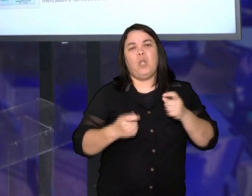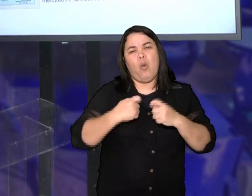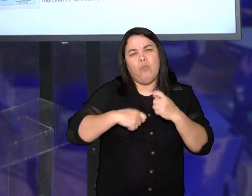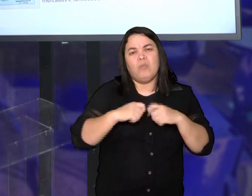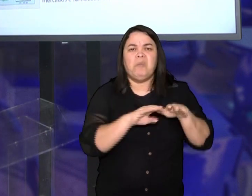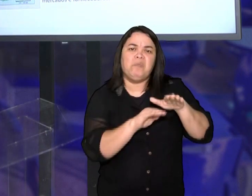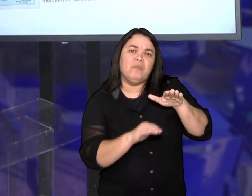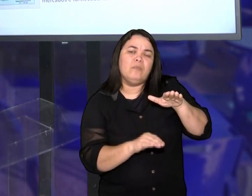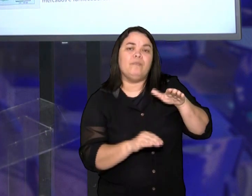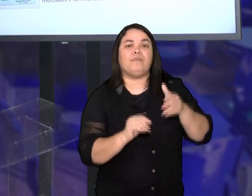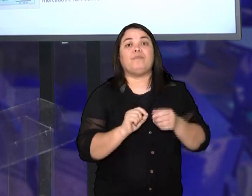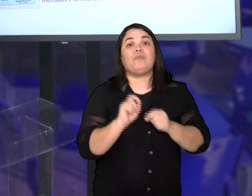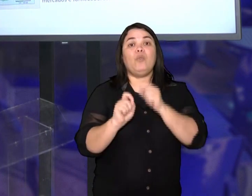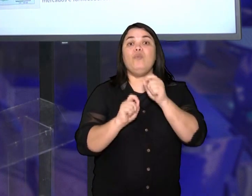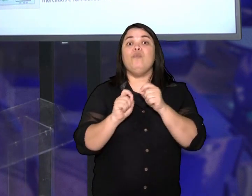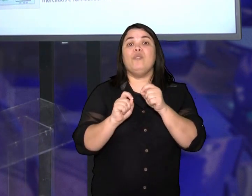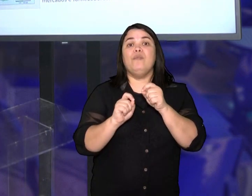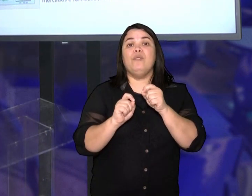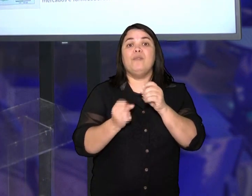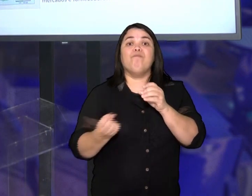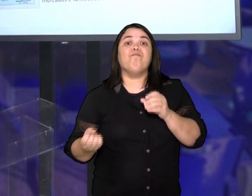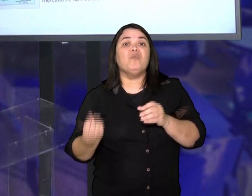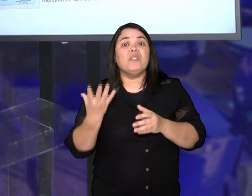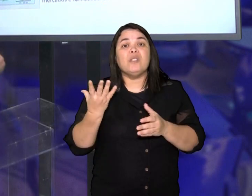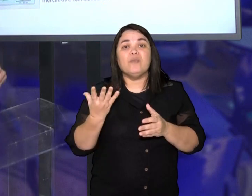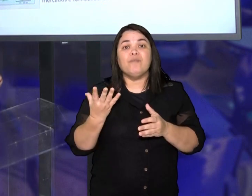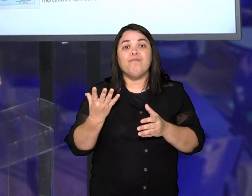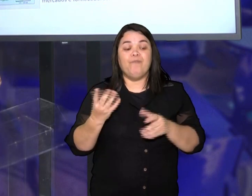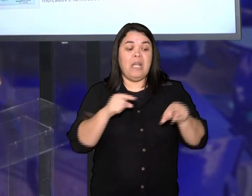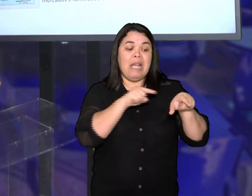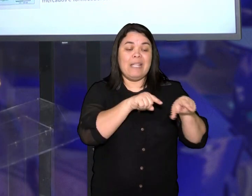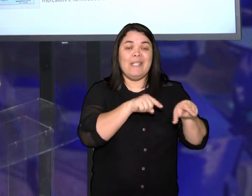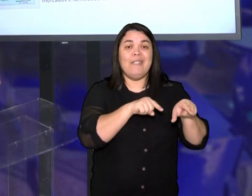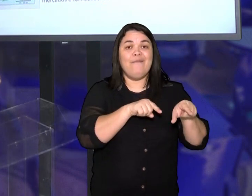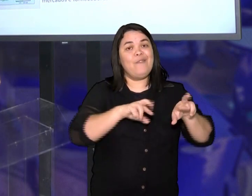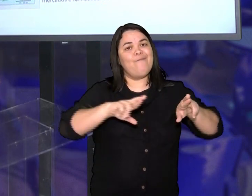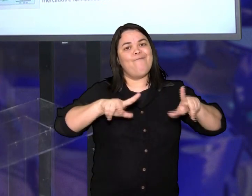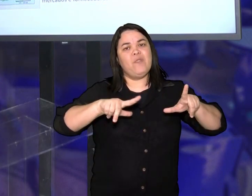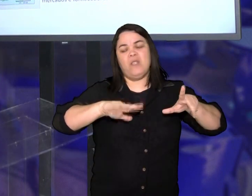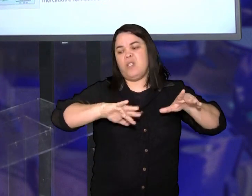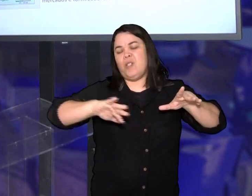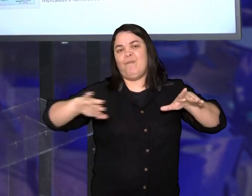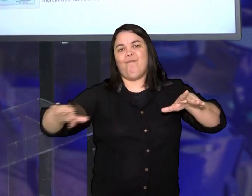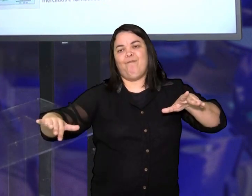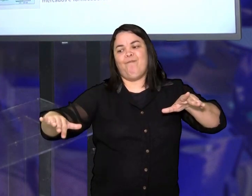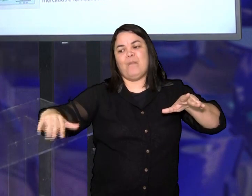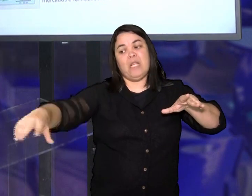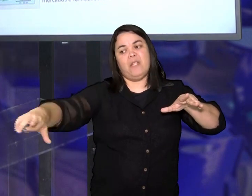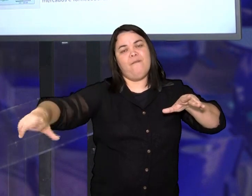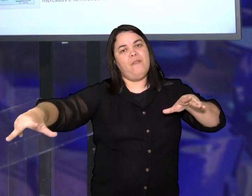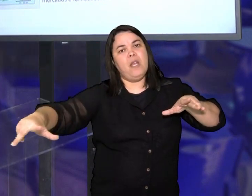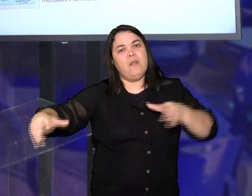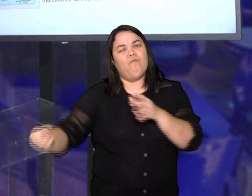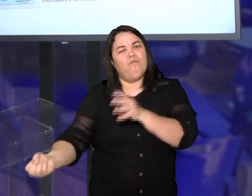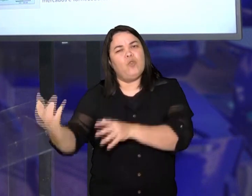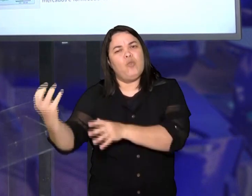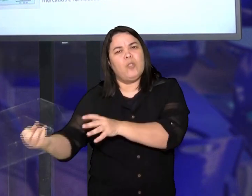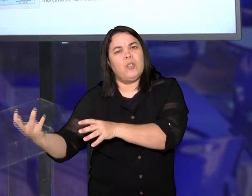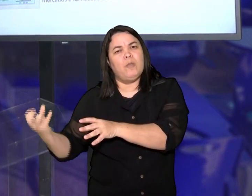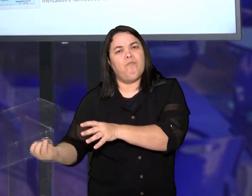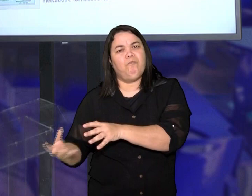ocorre exatamente o contrário do que aconteceu no mundo desenvolvido, na Europa, né? O